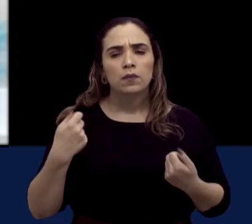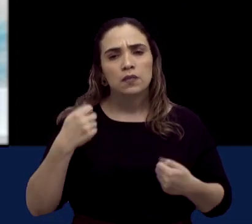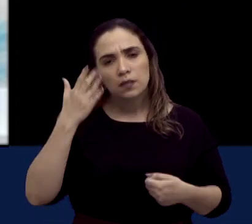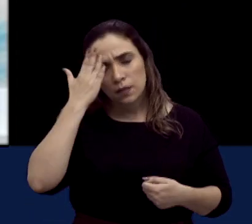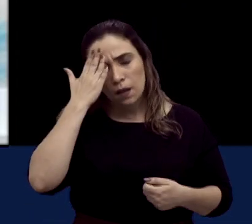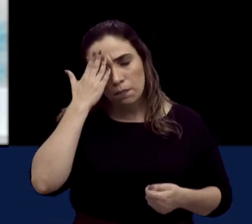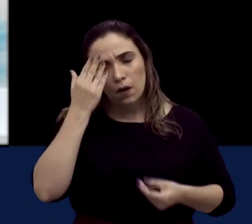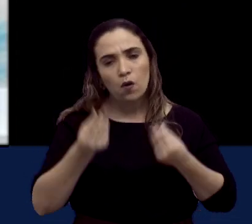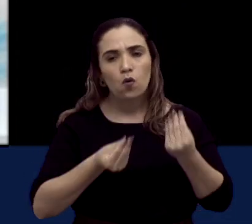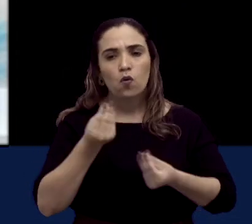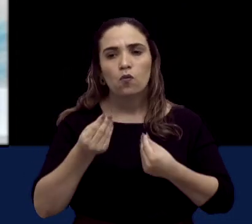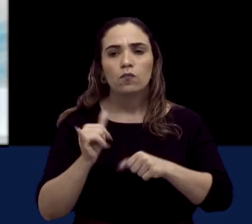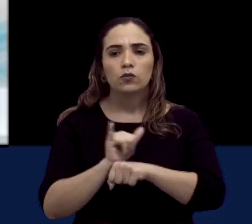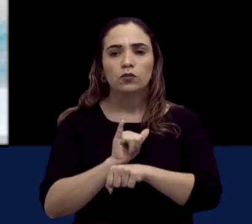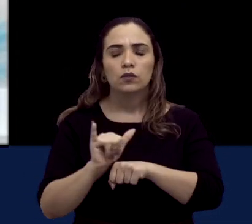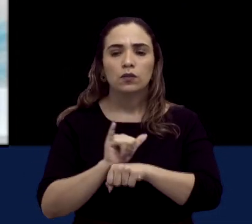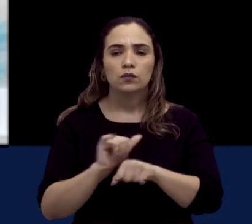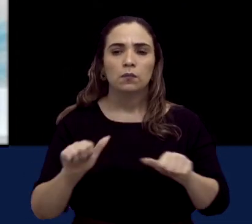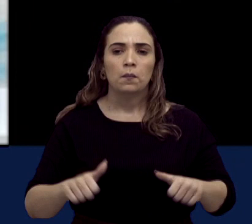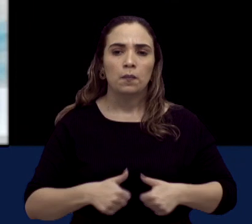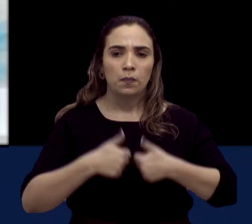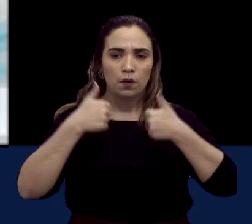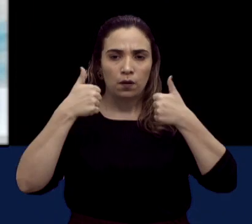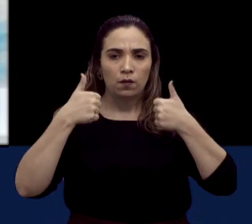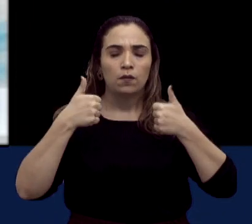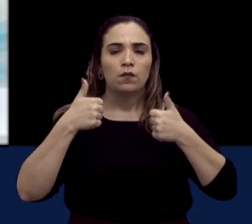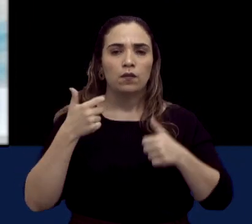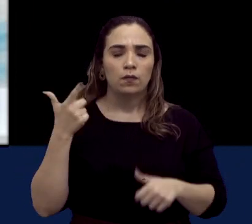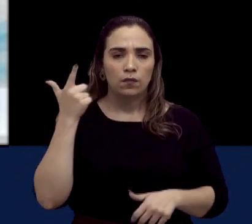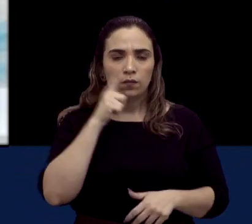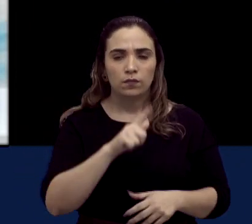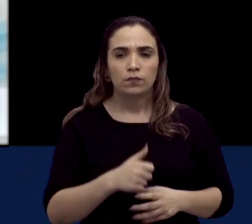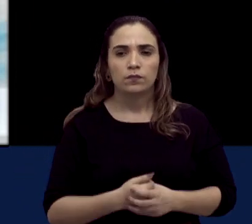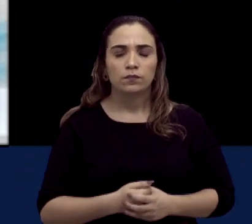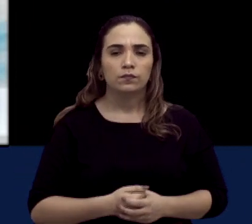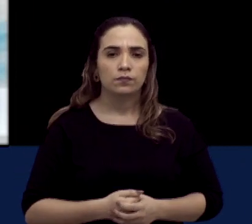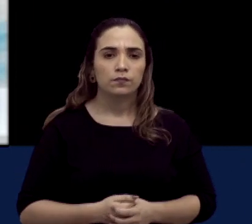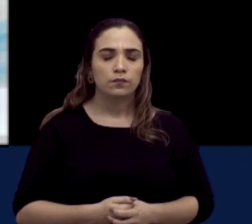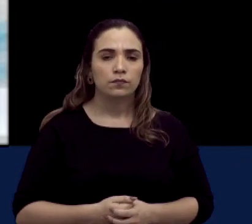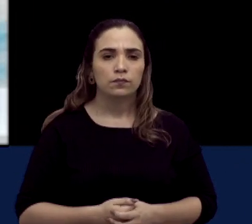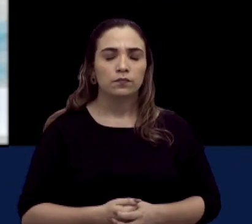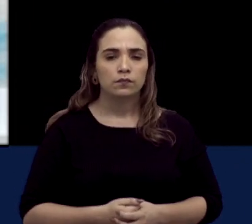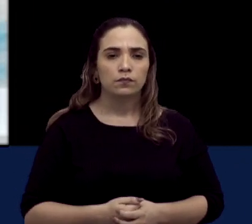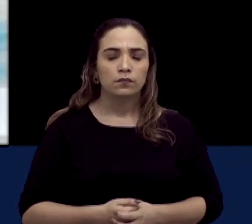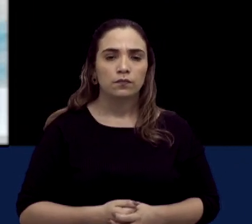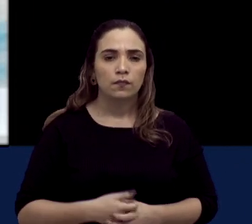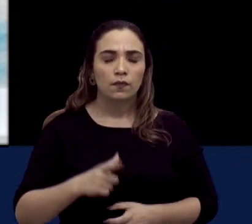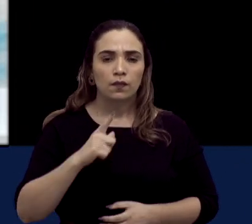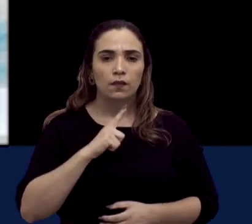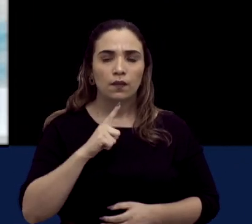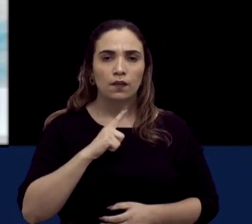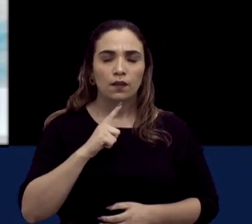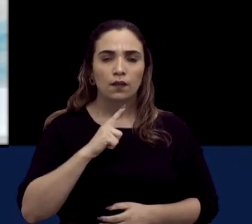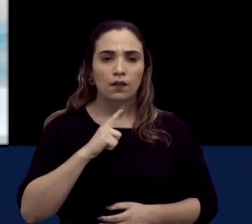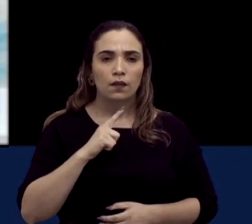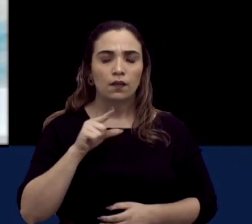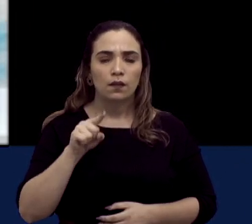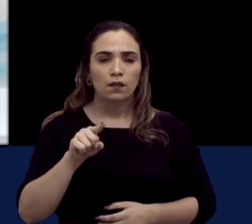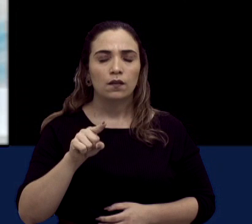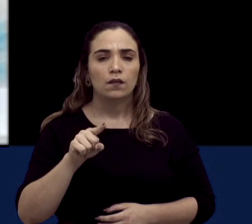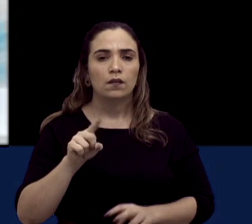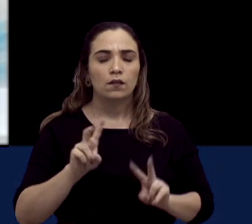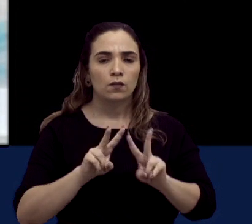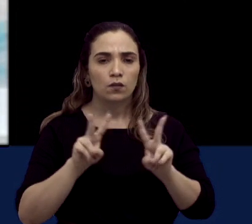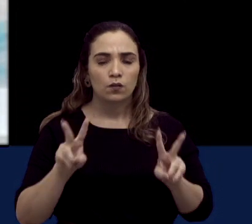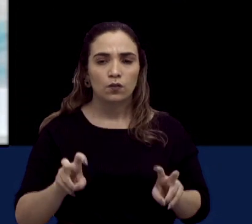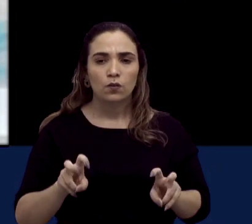posso fazer para a gente tentar atingir a meta? Então, o monitoramento, ele tem esse viés